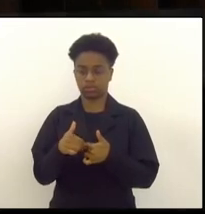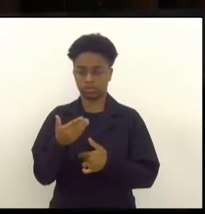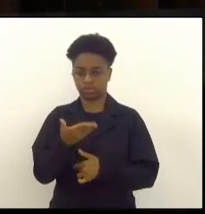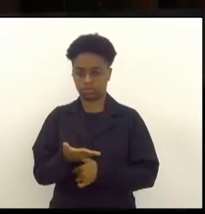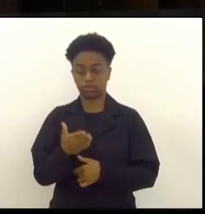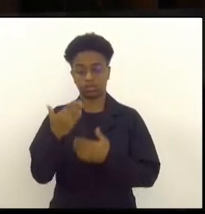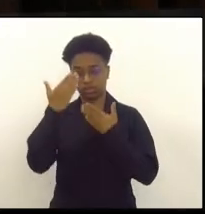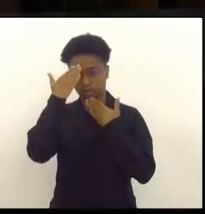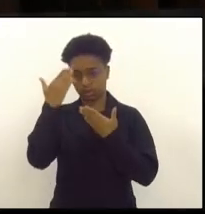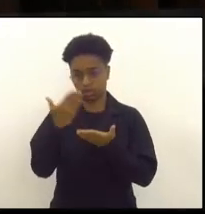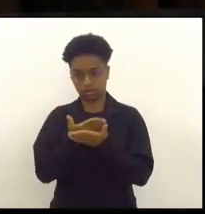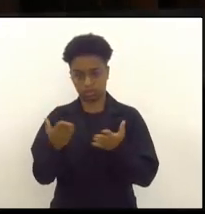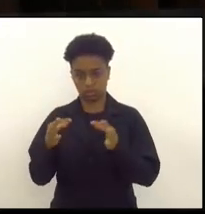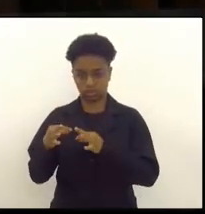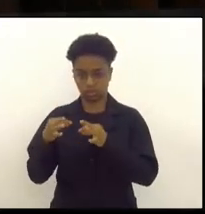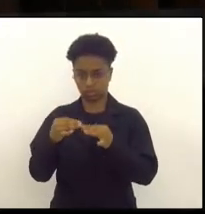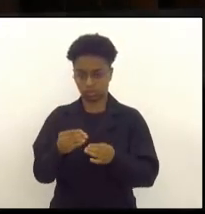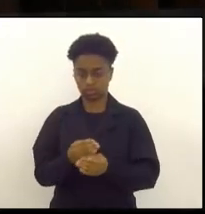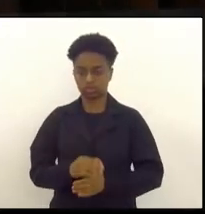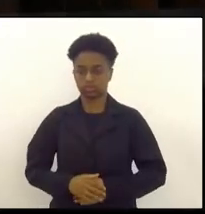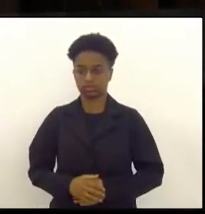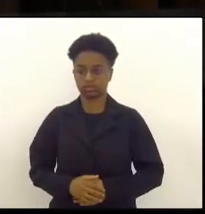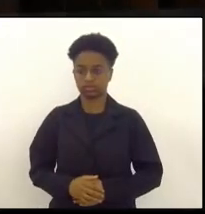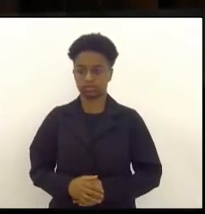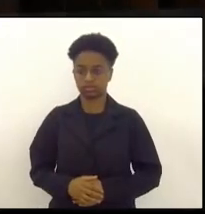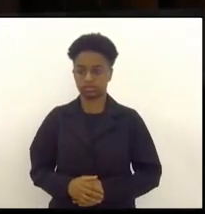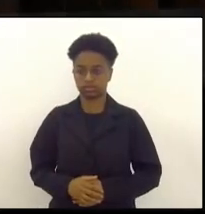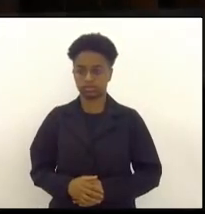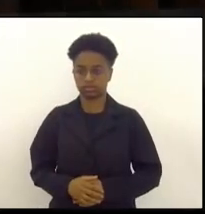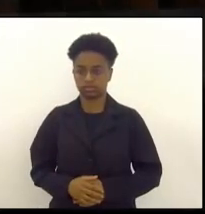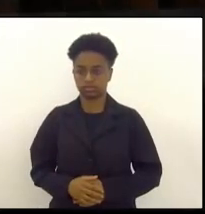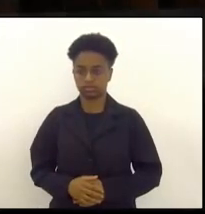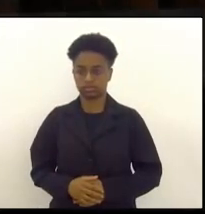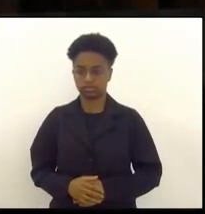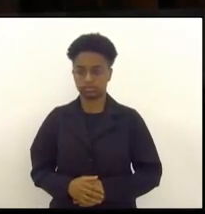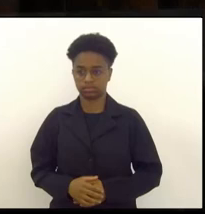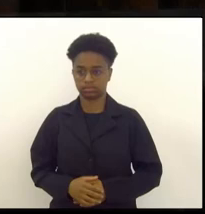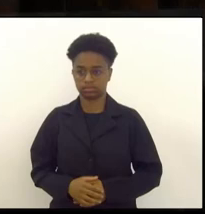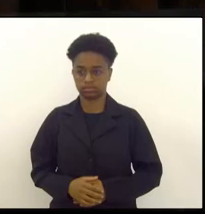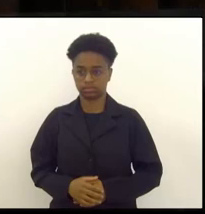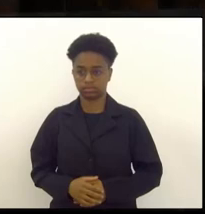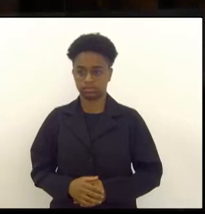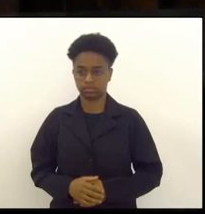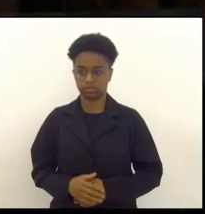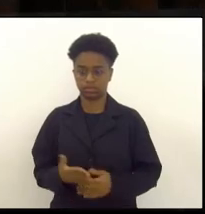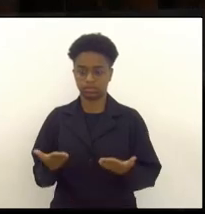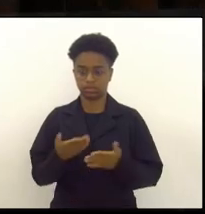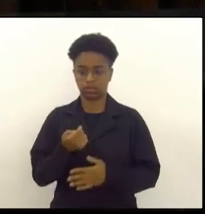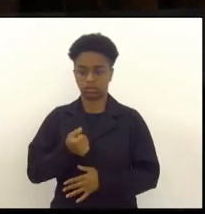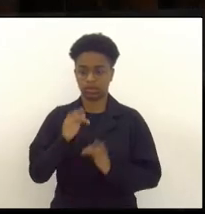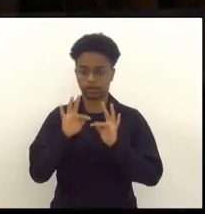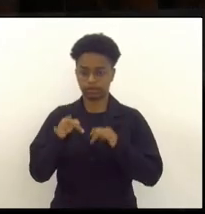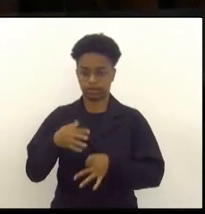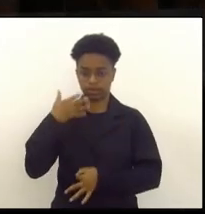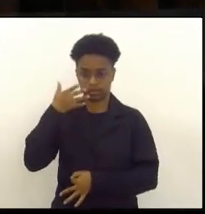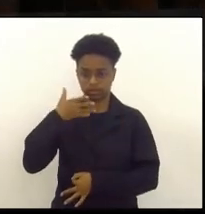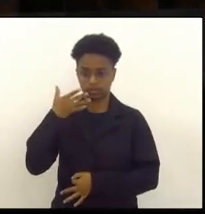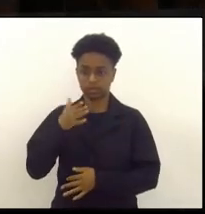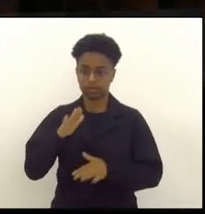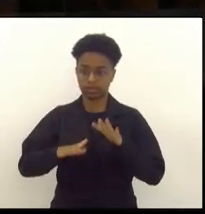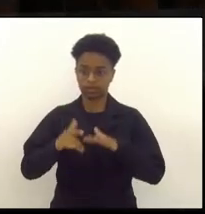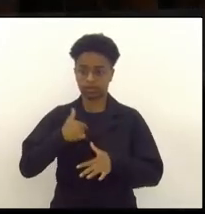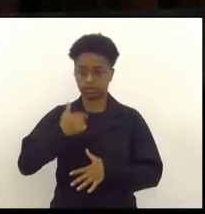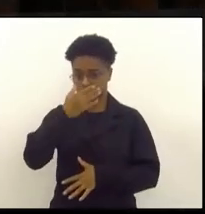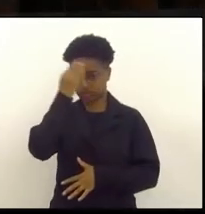gratidão a todos e a todas vocês. Já encerrando aqui minha fala, talvez eu tenha